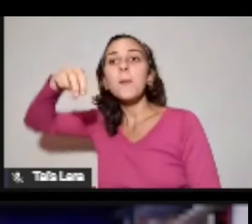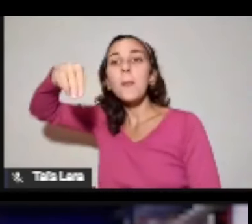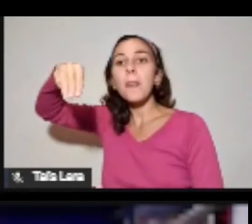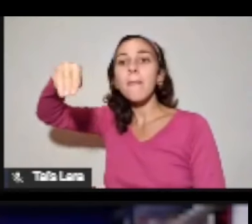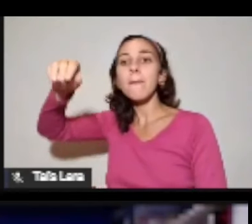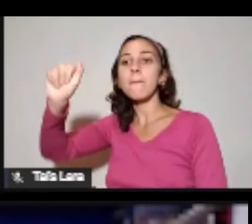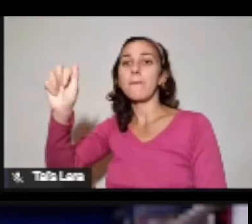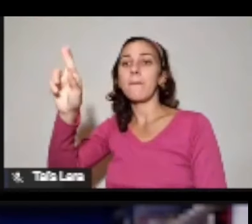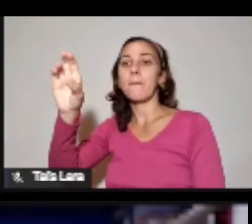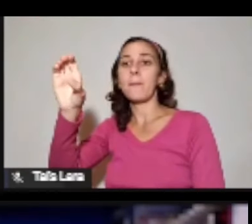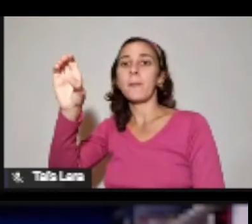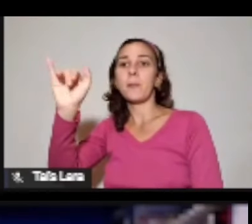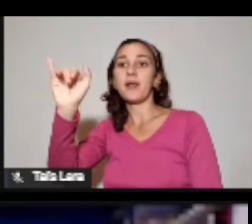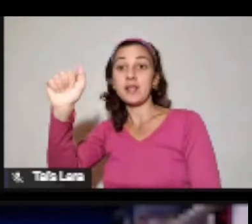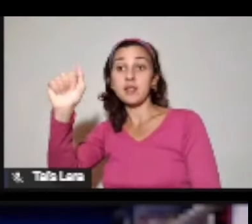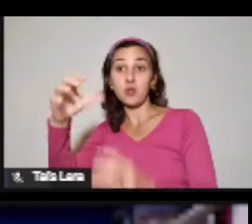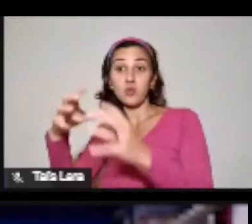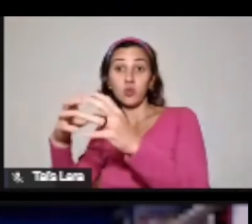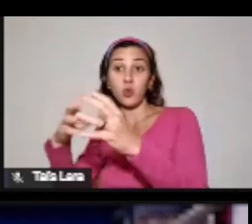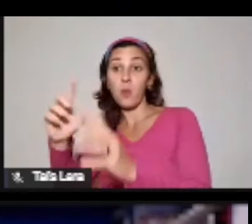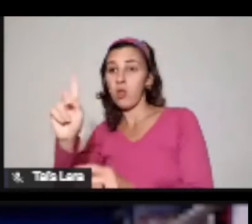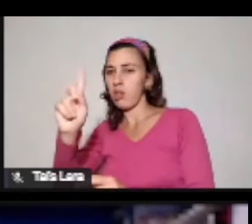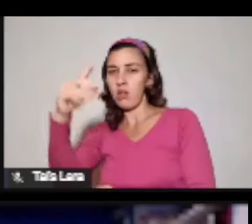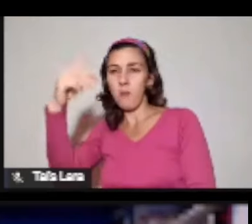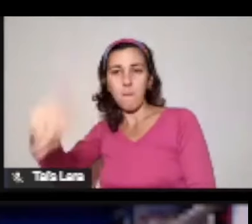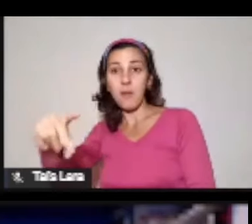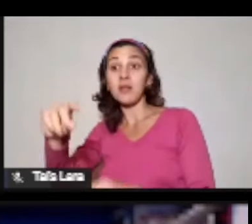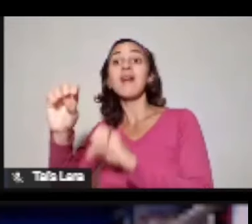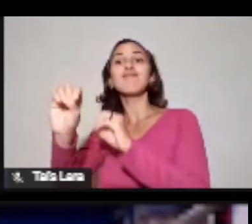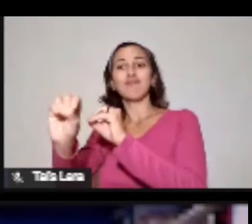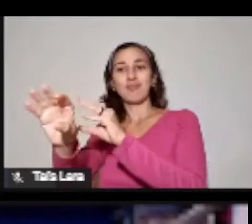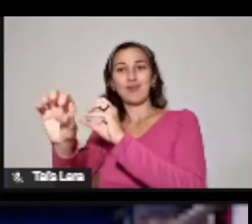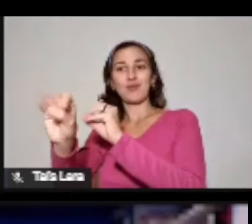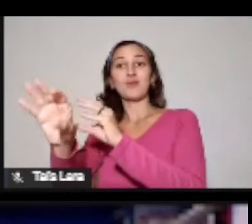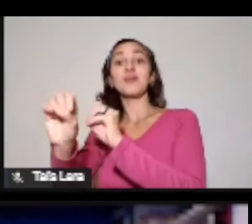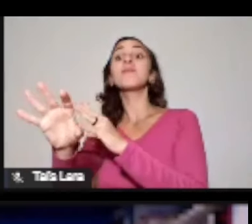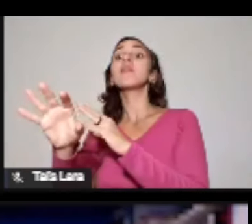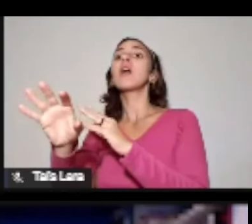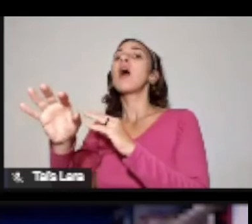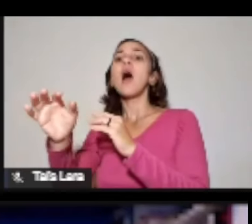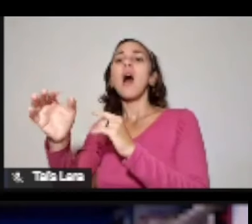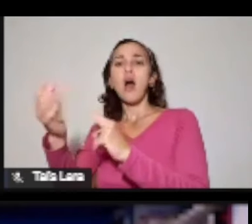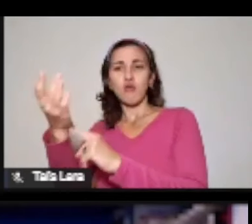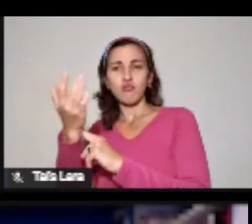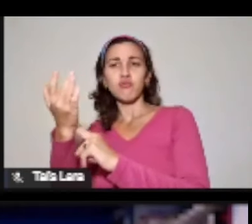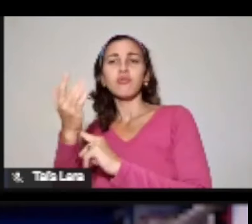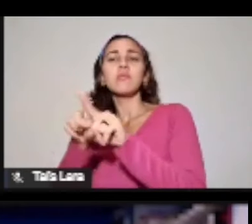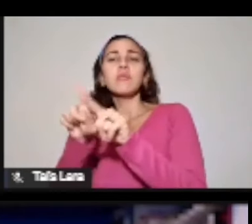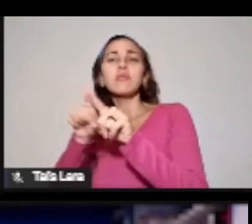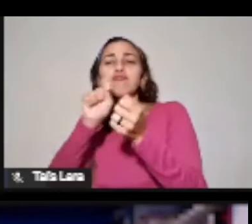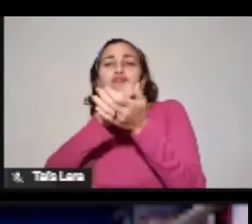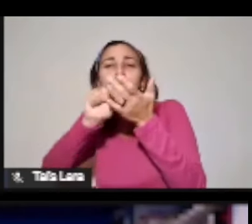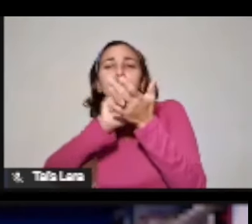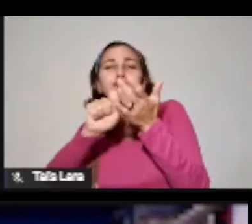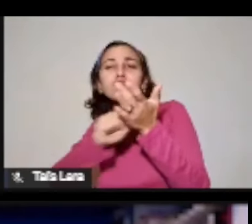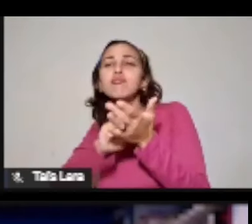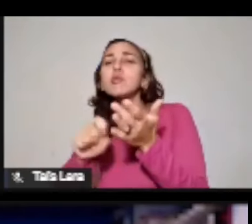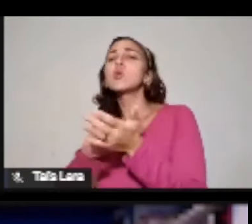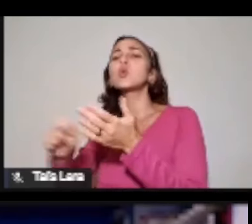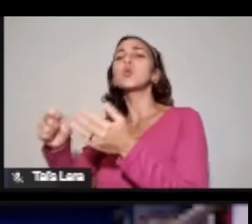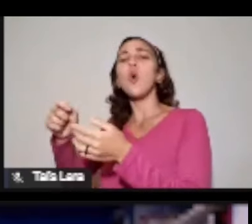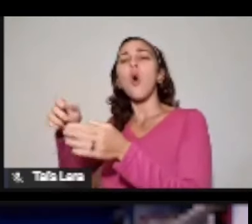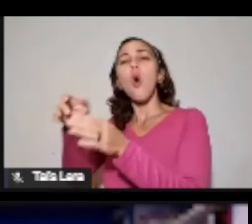a Márcia e a sua equipe também da Rede Não Bate Eduque leram, deram as suas sugestões. Então, Fafá, quando você diz, nossa, eu tô